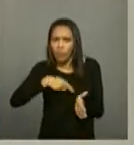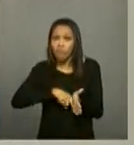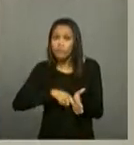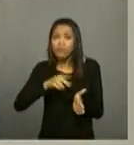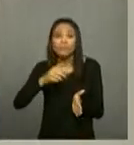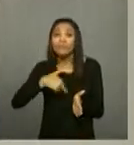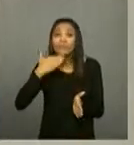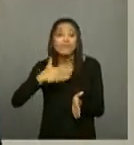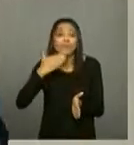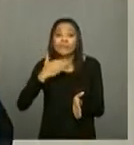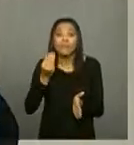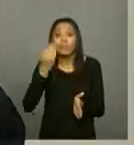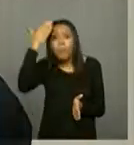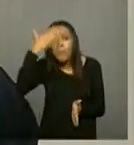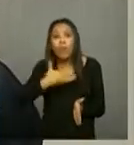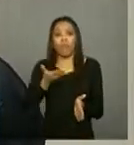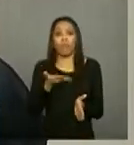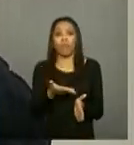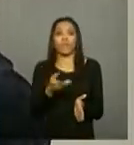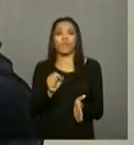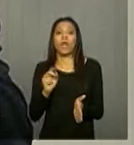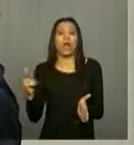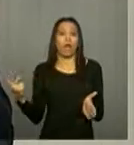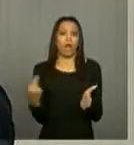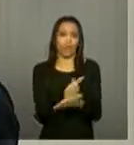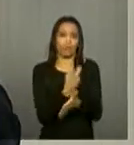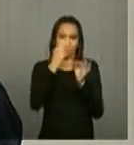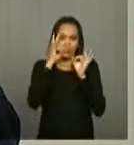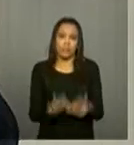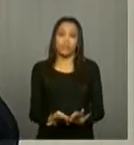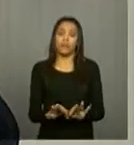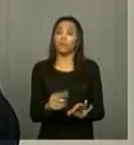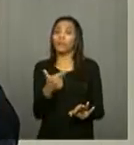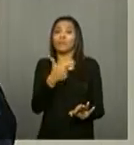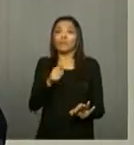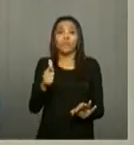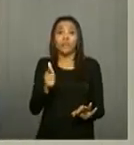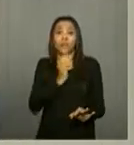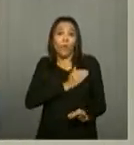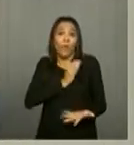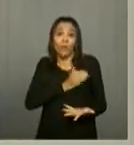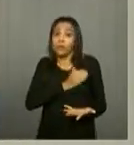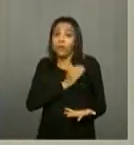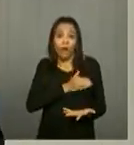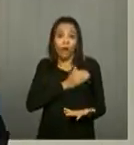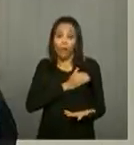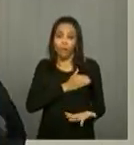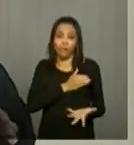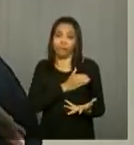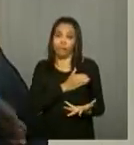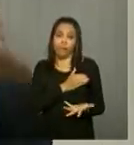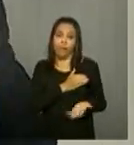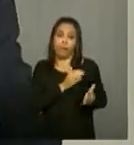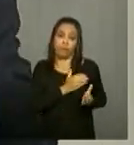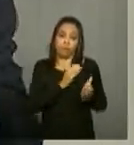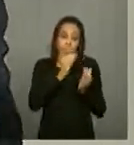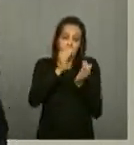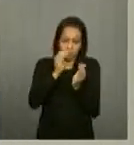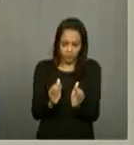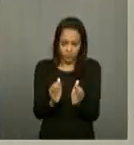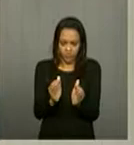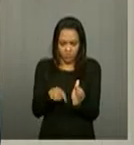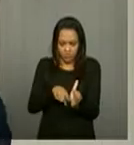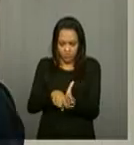provar isso simplesmente pelo fato de que eu não tenho mais o coração disponível para examinar e pesquisar